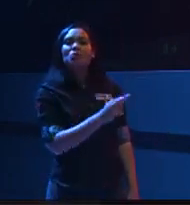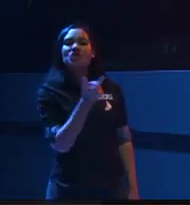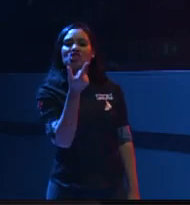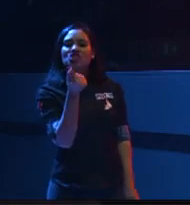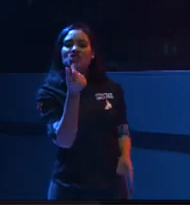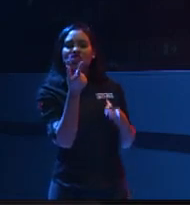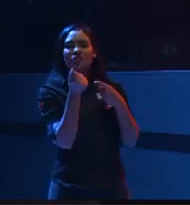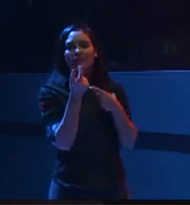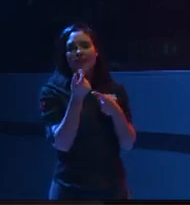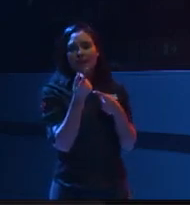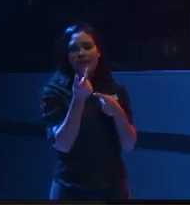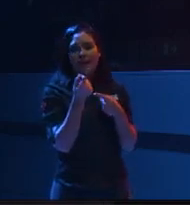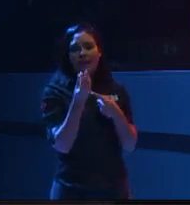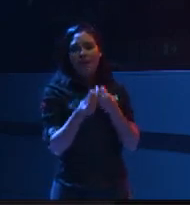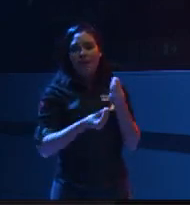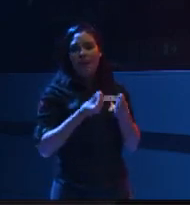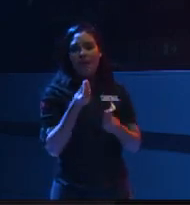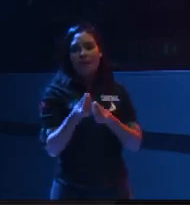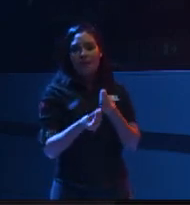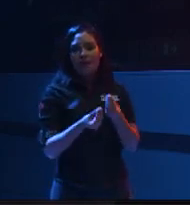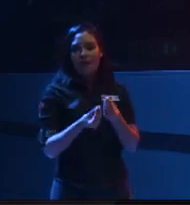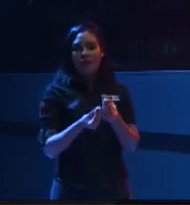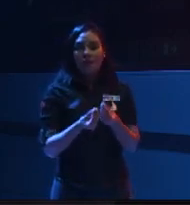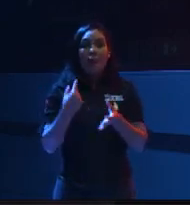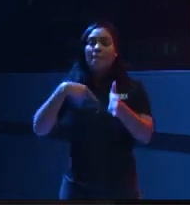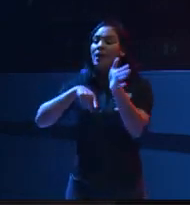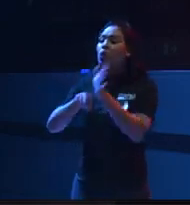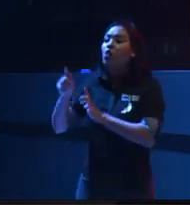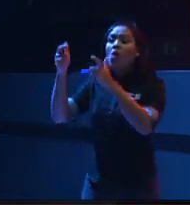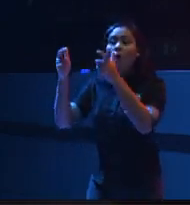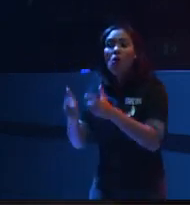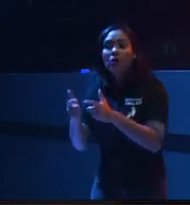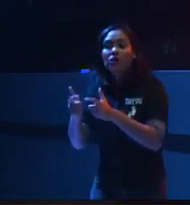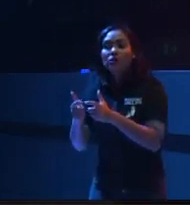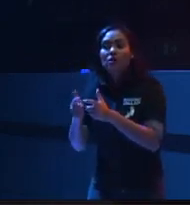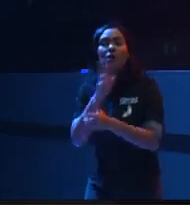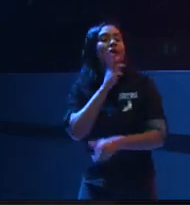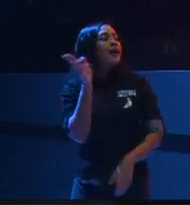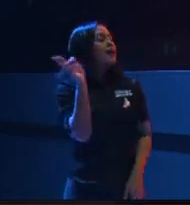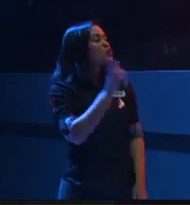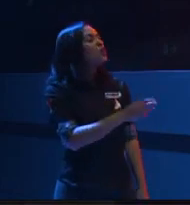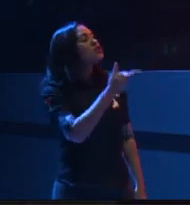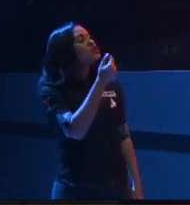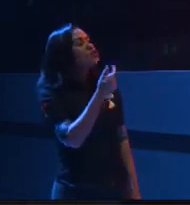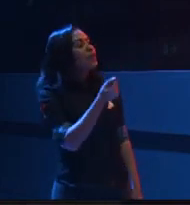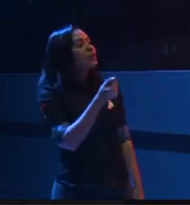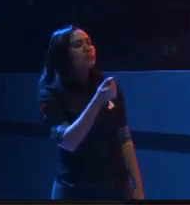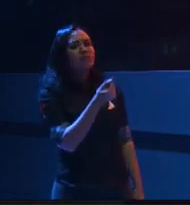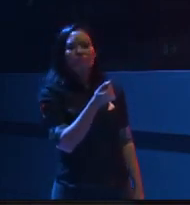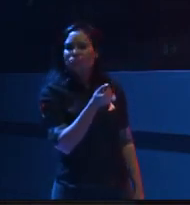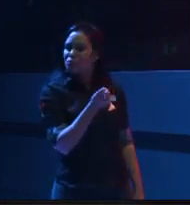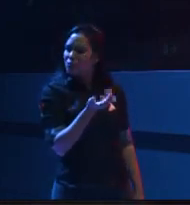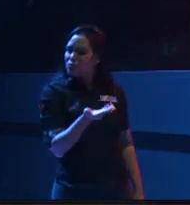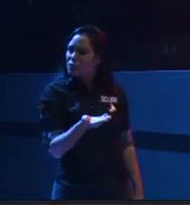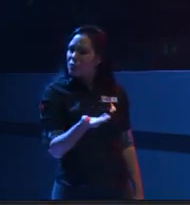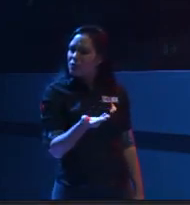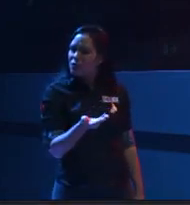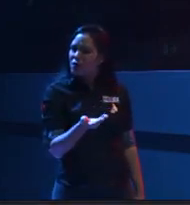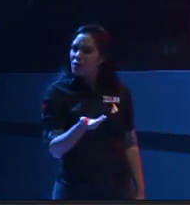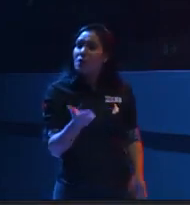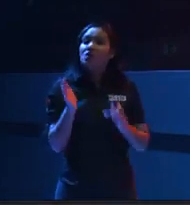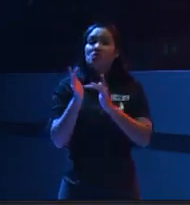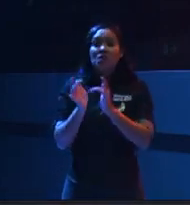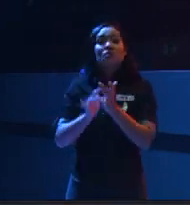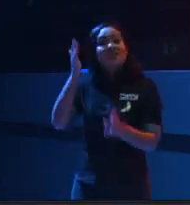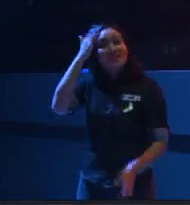e a pergunta é hoje ele responde quanto ele não entendeu que se Jesus está dizendo aonde eu